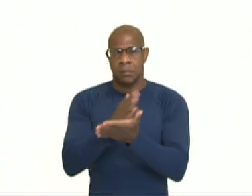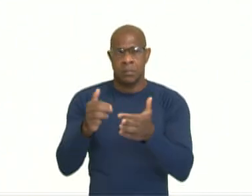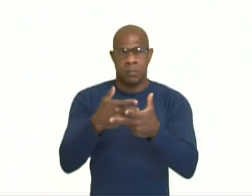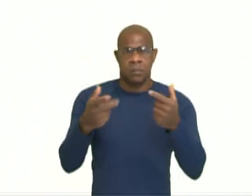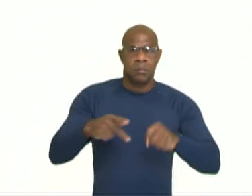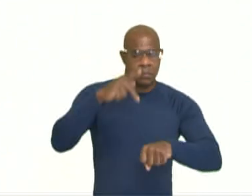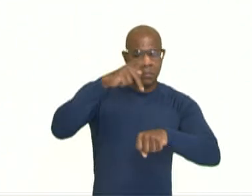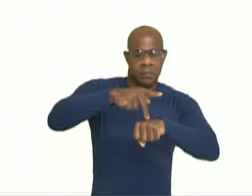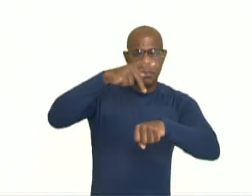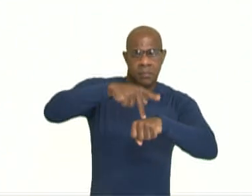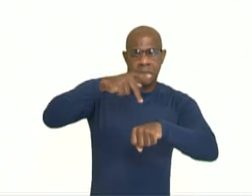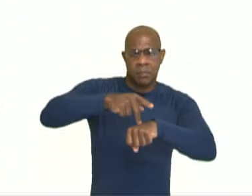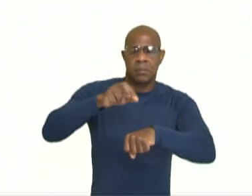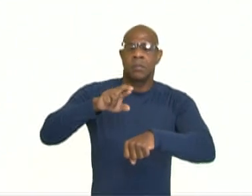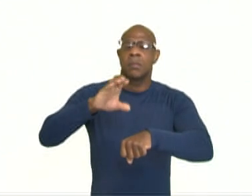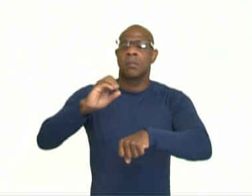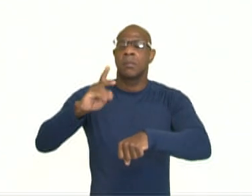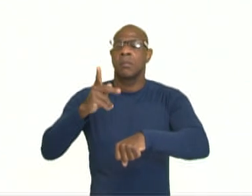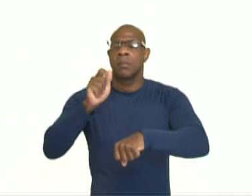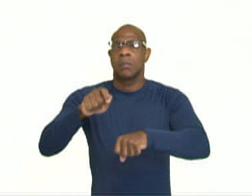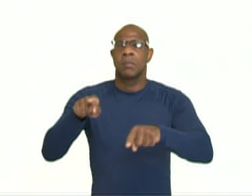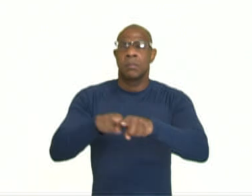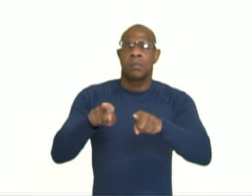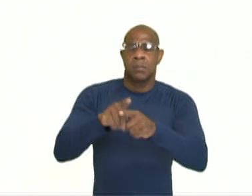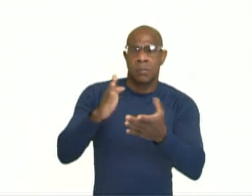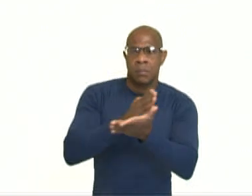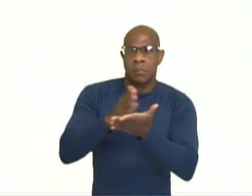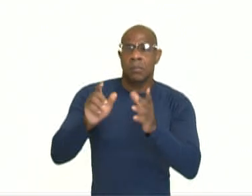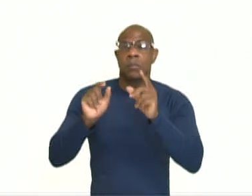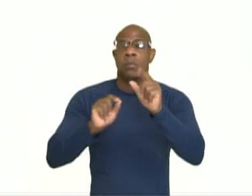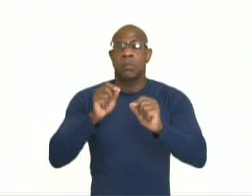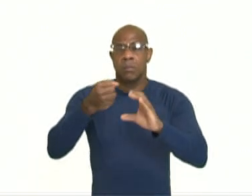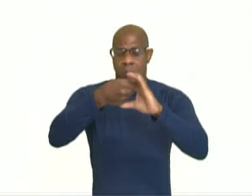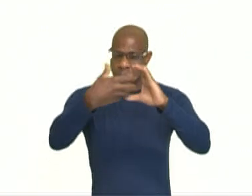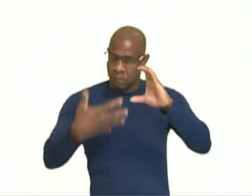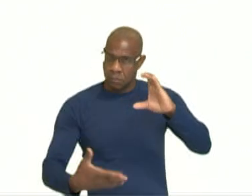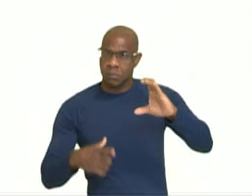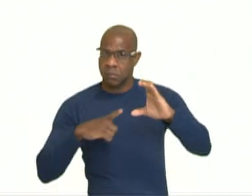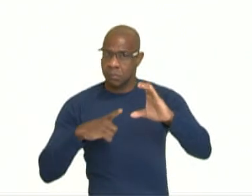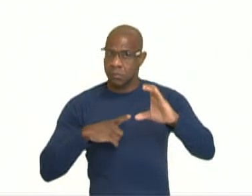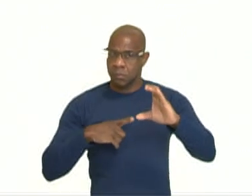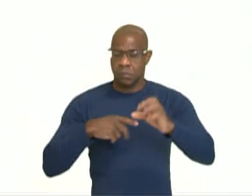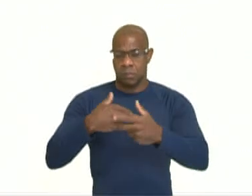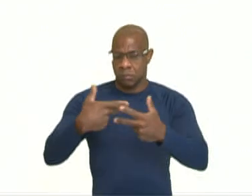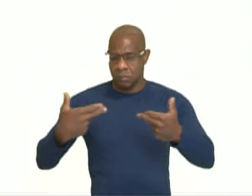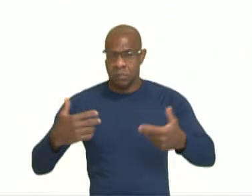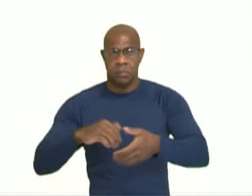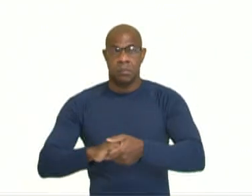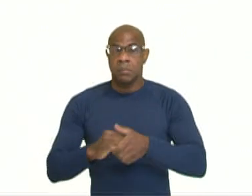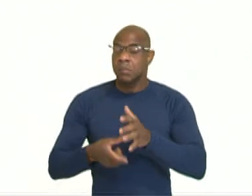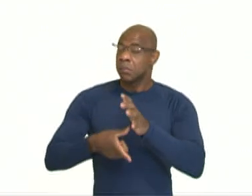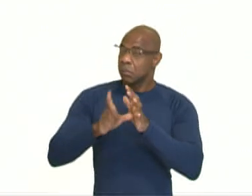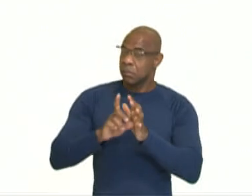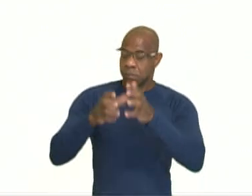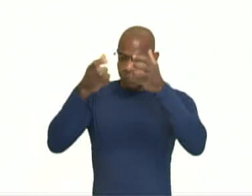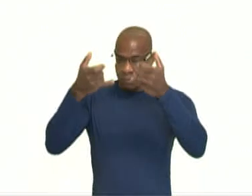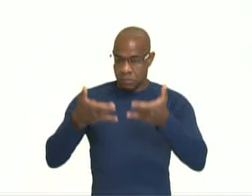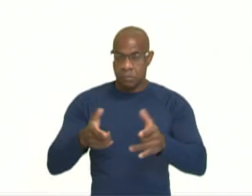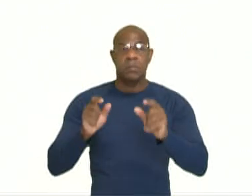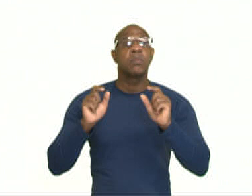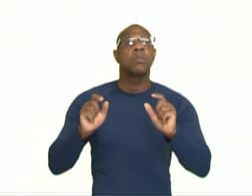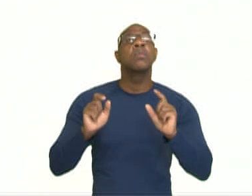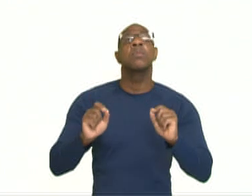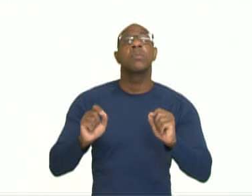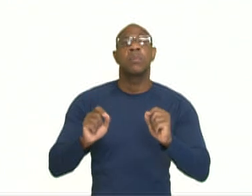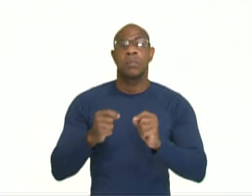rochas e algumas características inerentes a esses elementos. Mas, antes de começarmos essa identificação, vamos